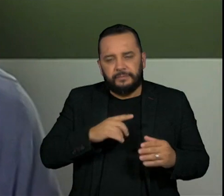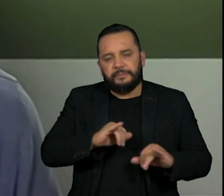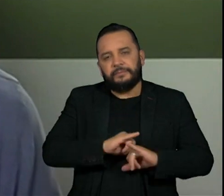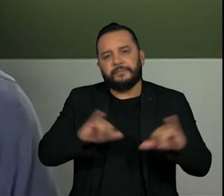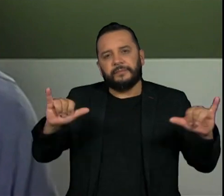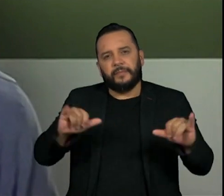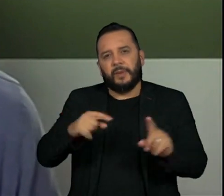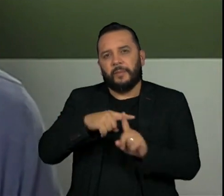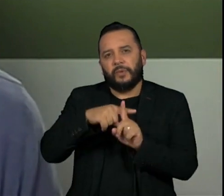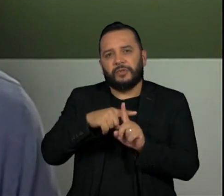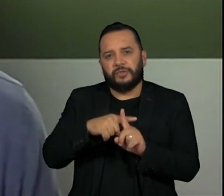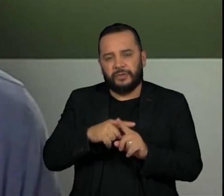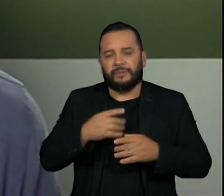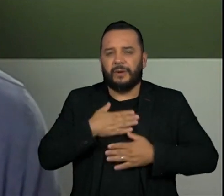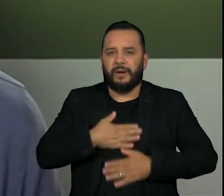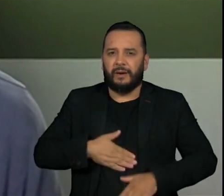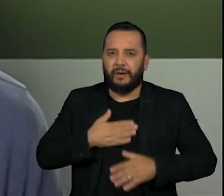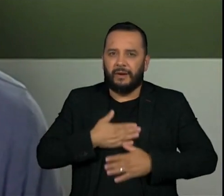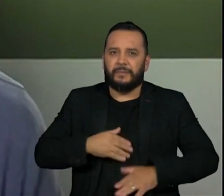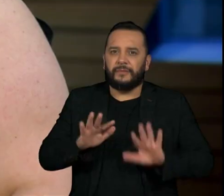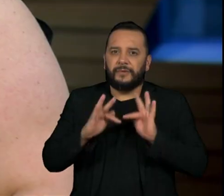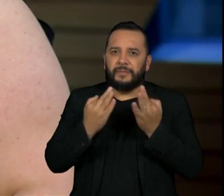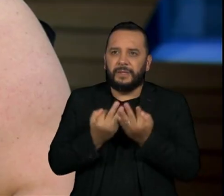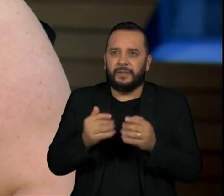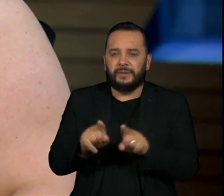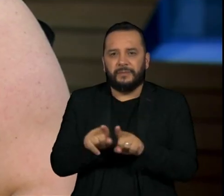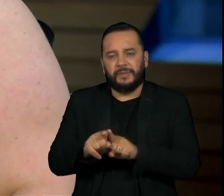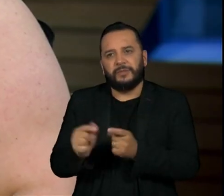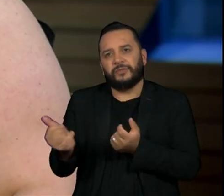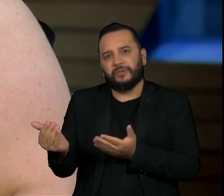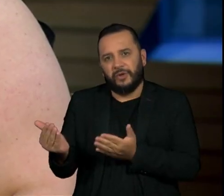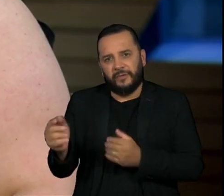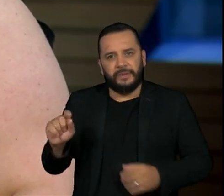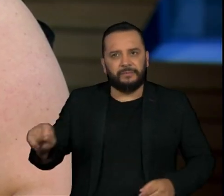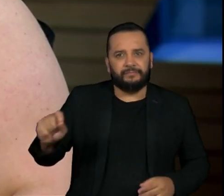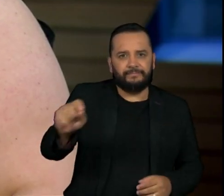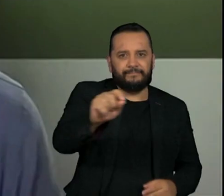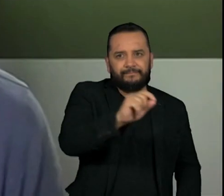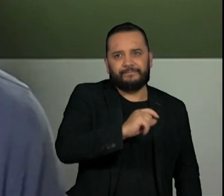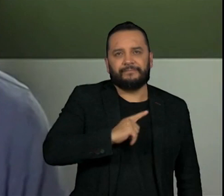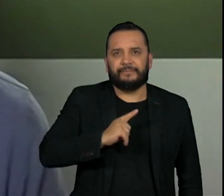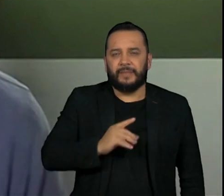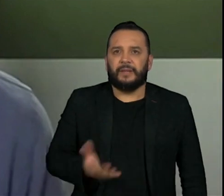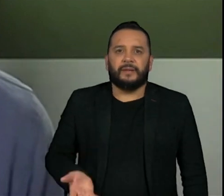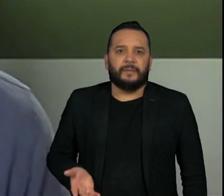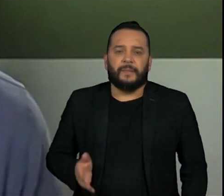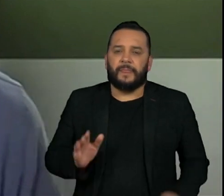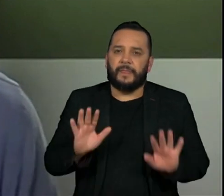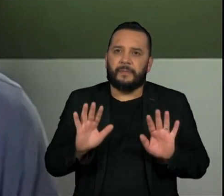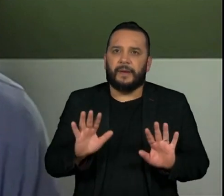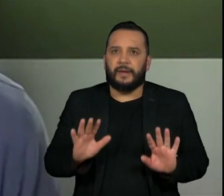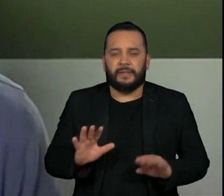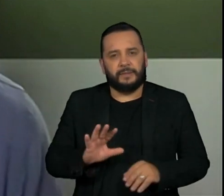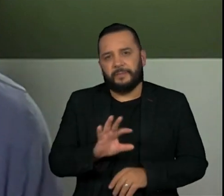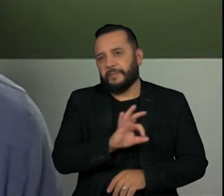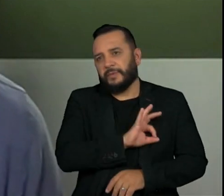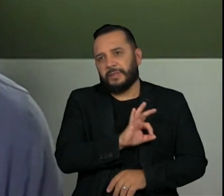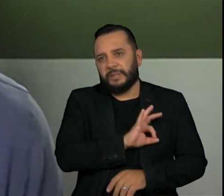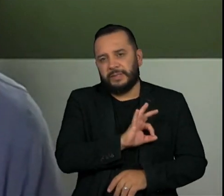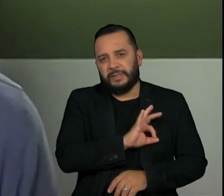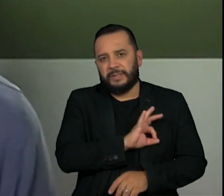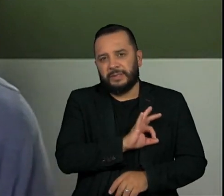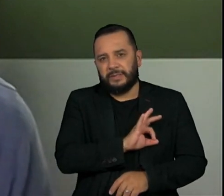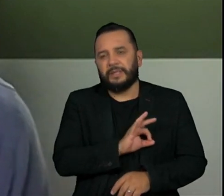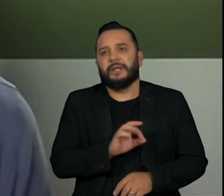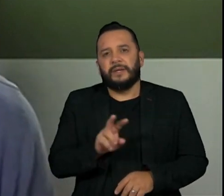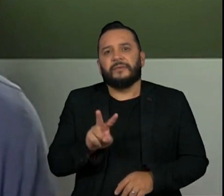e acalma as famílias, os jovens, o corpo docente e todos os outros. Né? O policiamento não tende a diminuir a chance de um